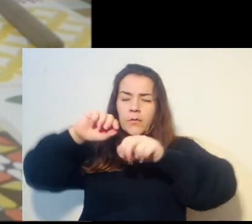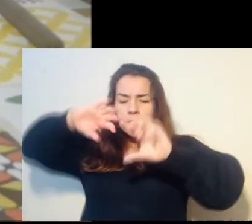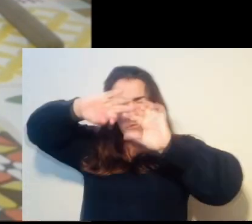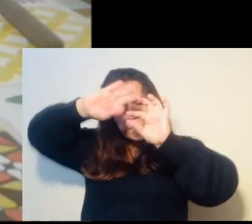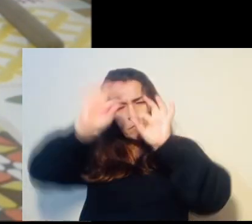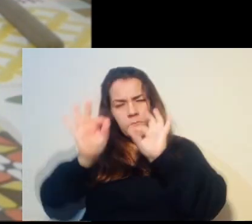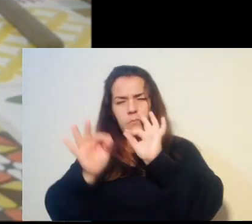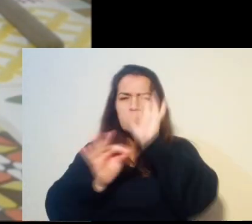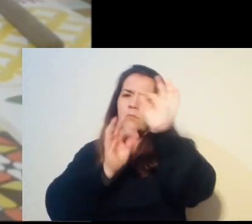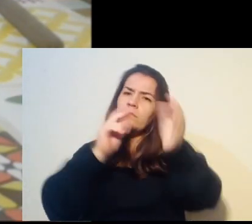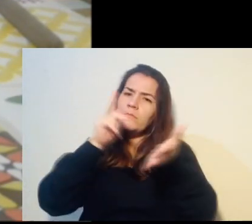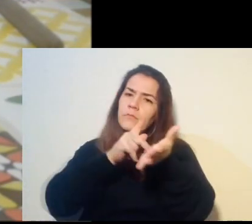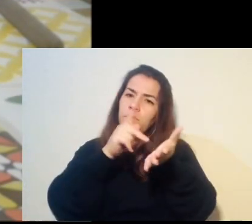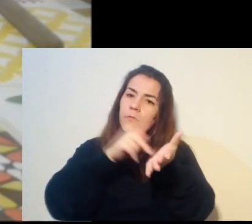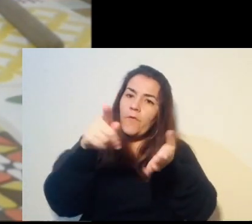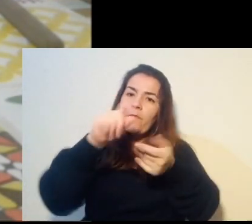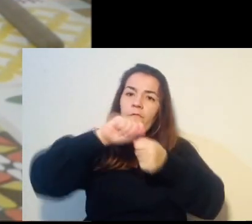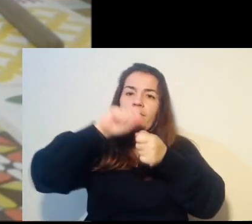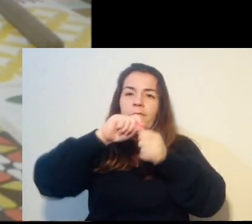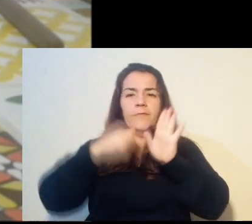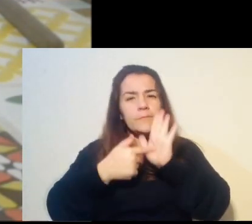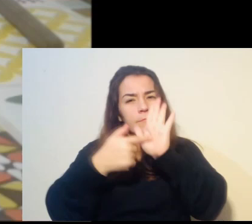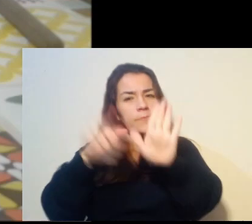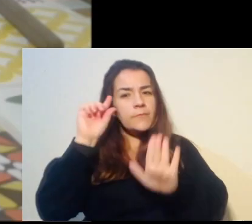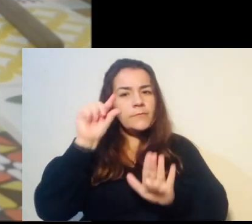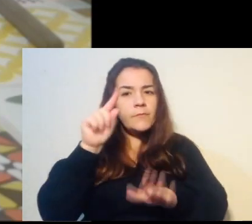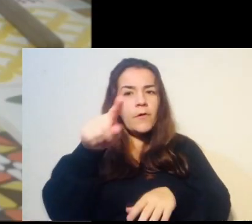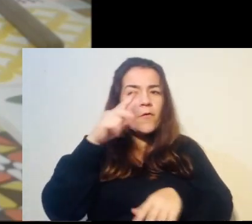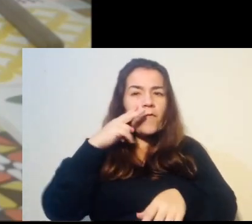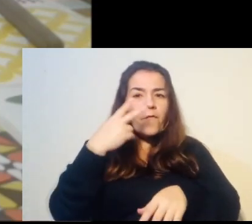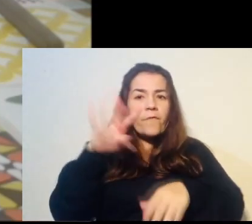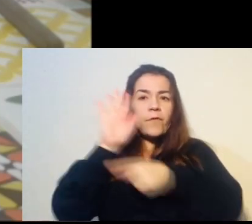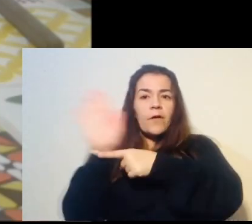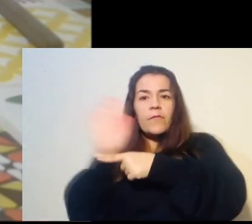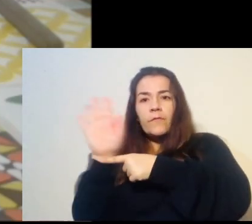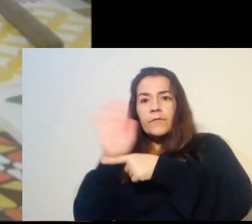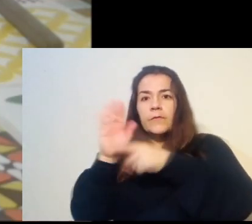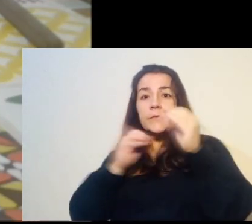e esculpindo isso mesmo. Eu vou fazer aqui o processo aos poucos,